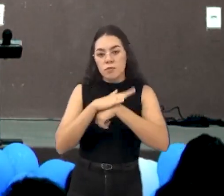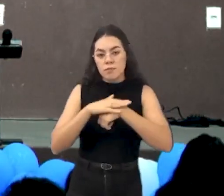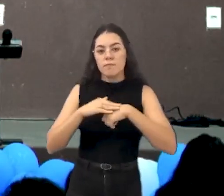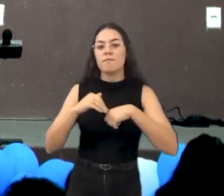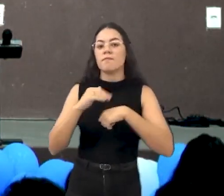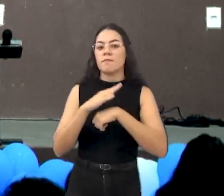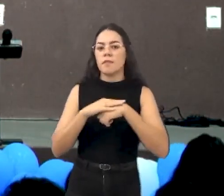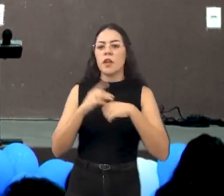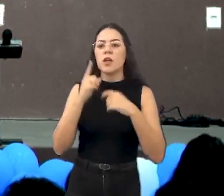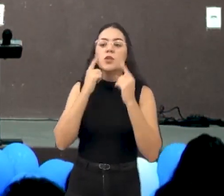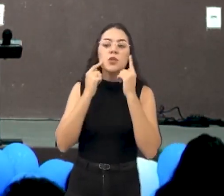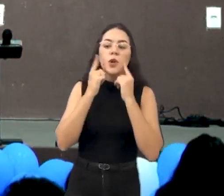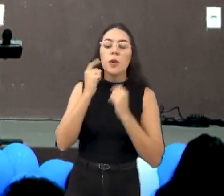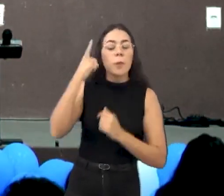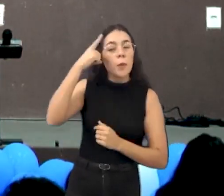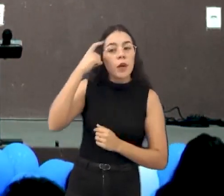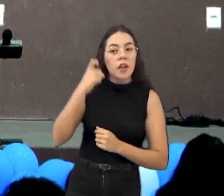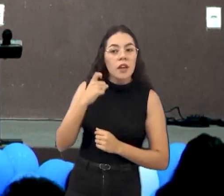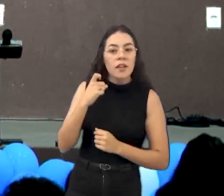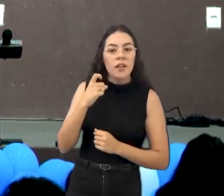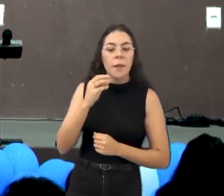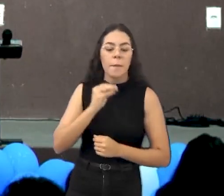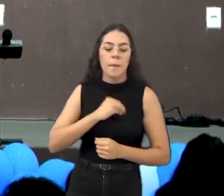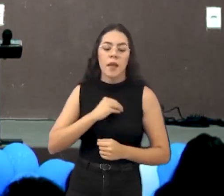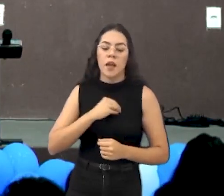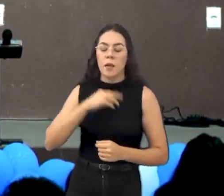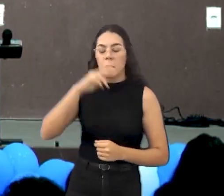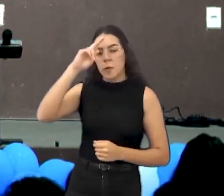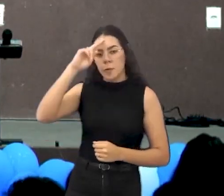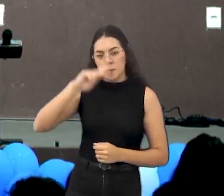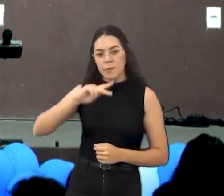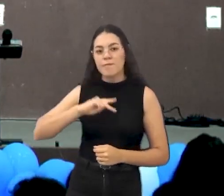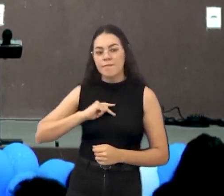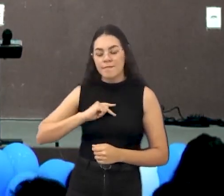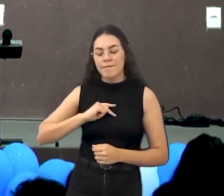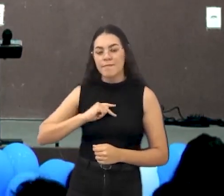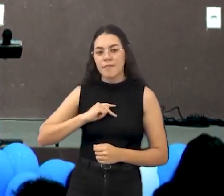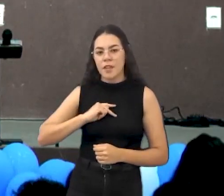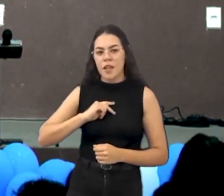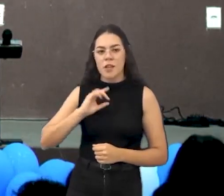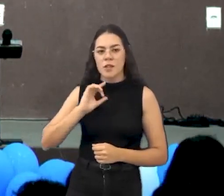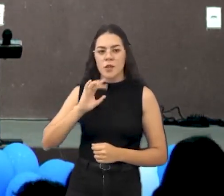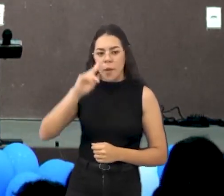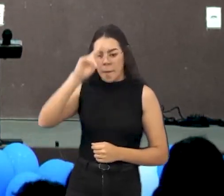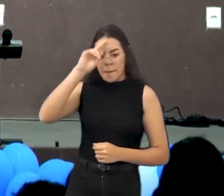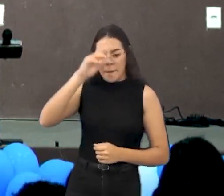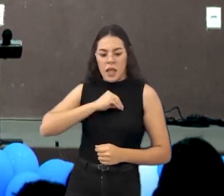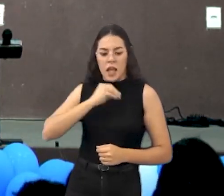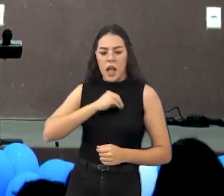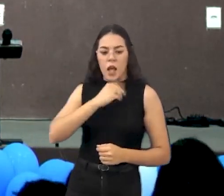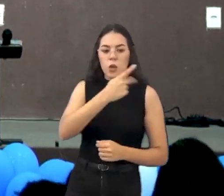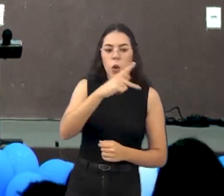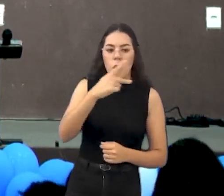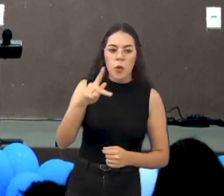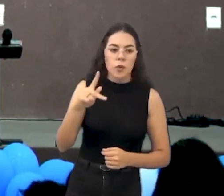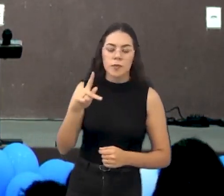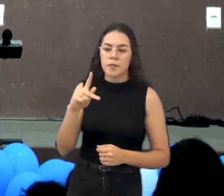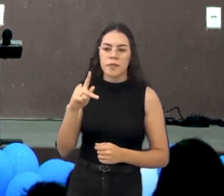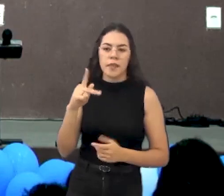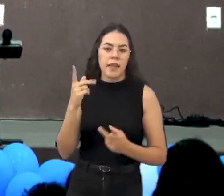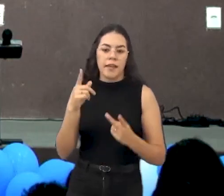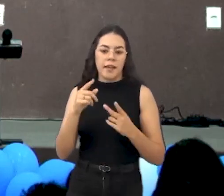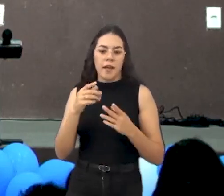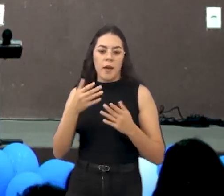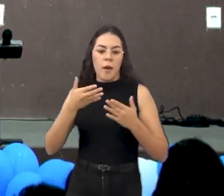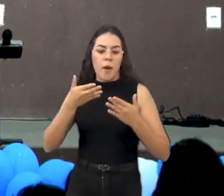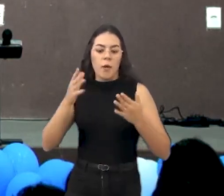Choram por quê? Por causa dos seus próprios pecados. Não é por causa dos pecados dos outros. Não é por causa da opressão